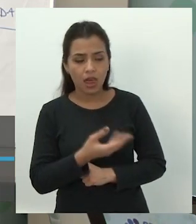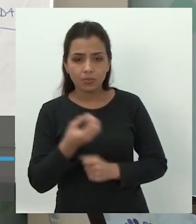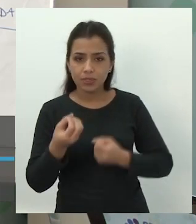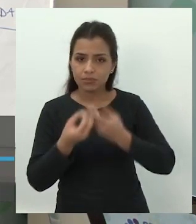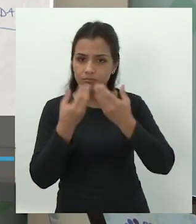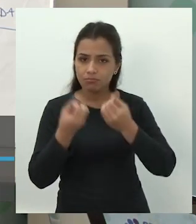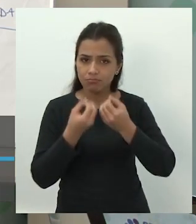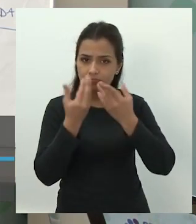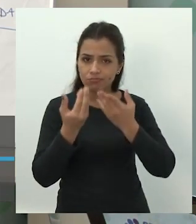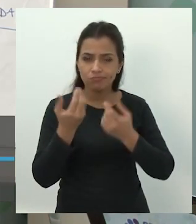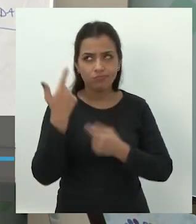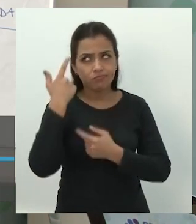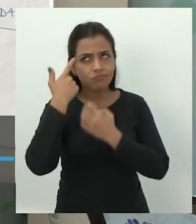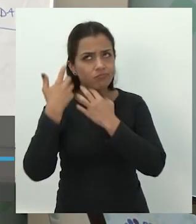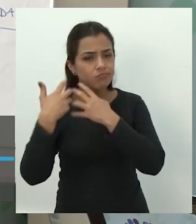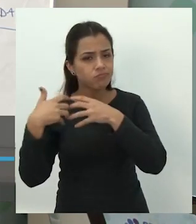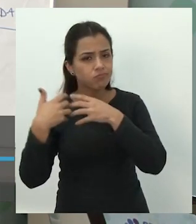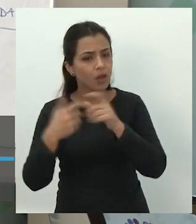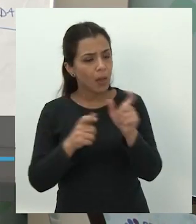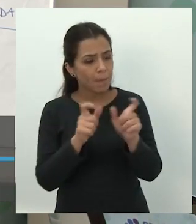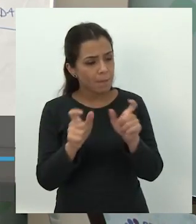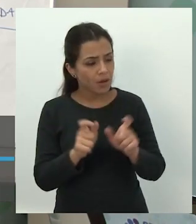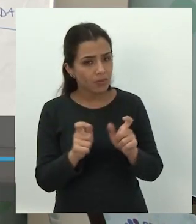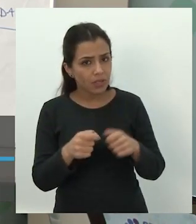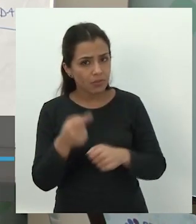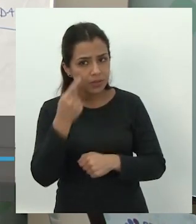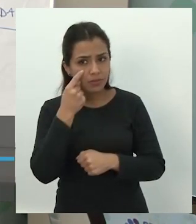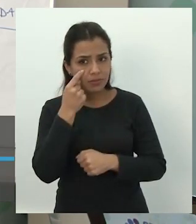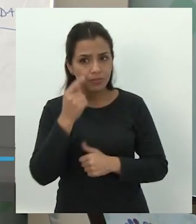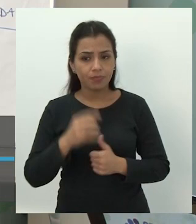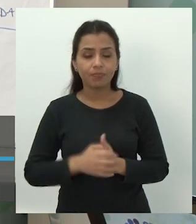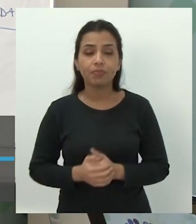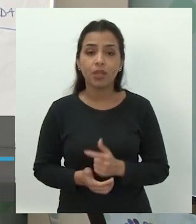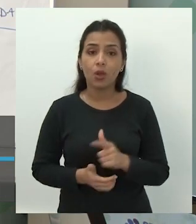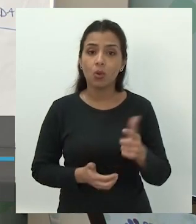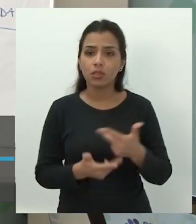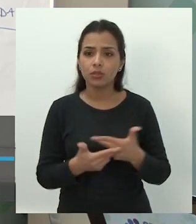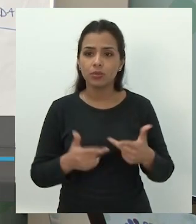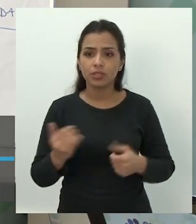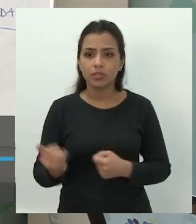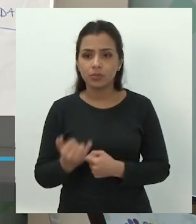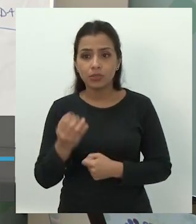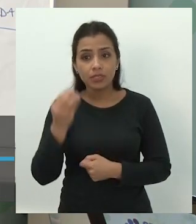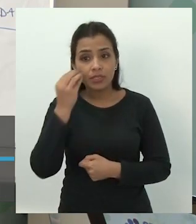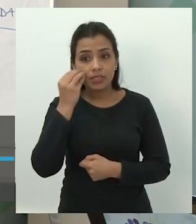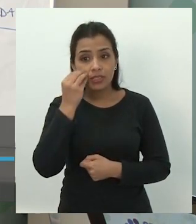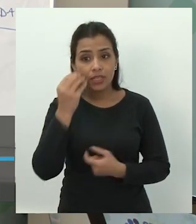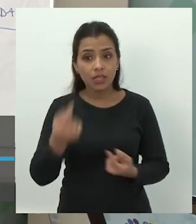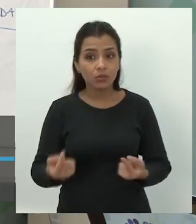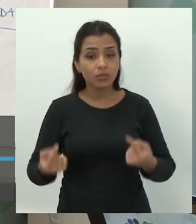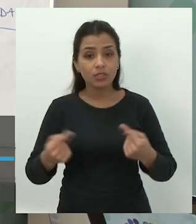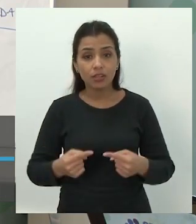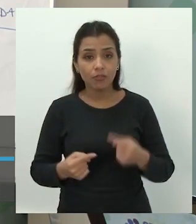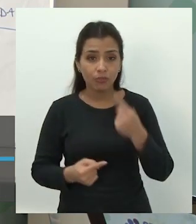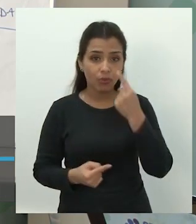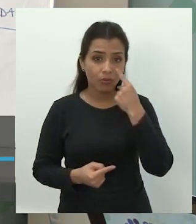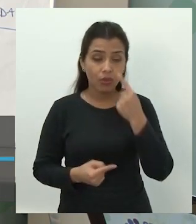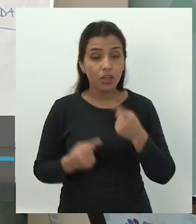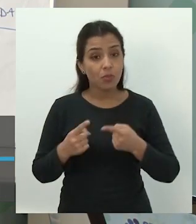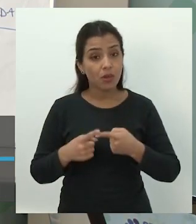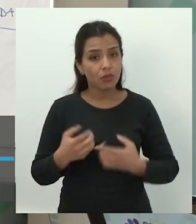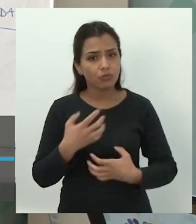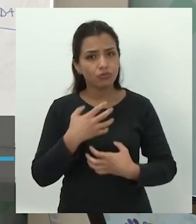ideias, um banco de palavras que vocês podem estar consultando, tá bom? Outra coisa importante, tentem fazer os desafios. É uma forma, e assim que